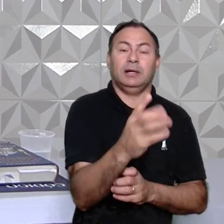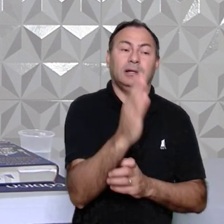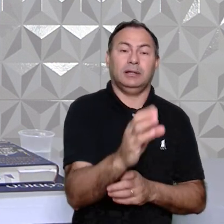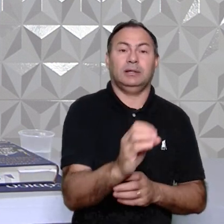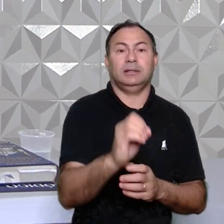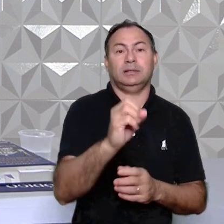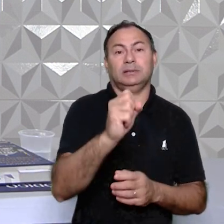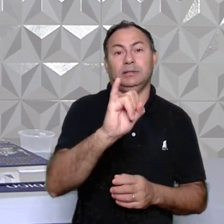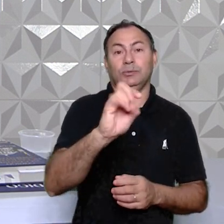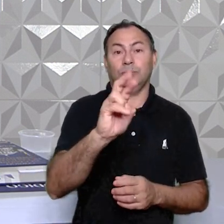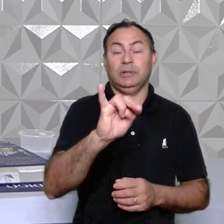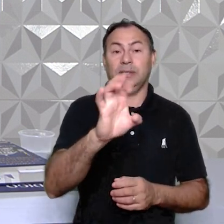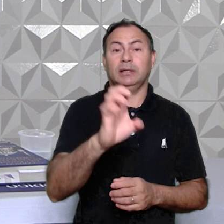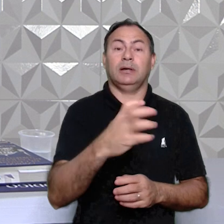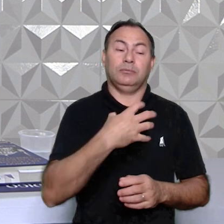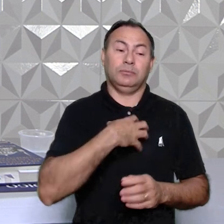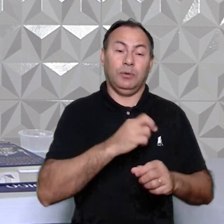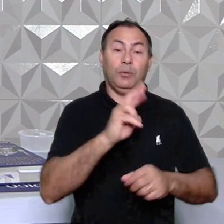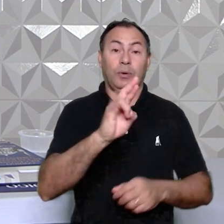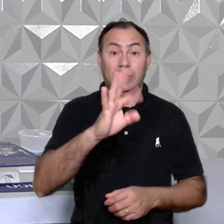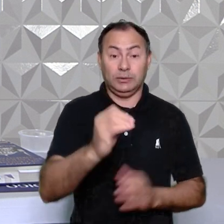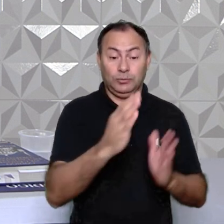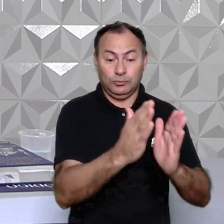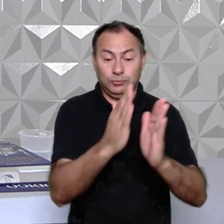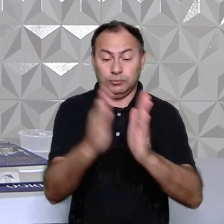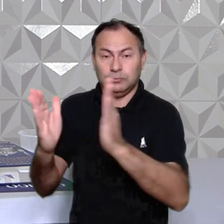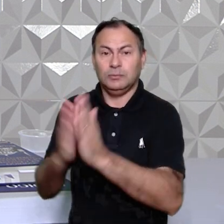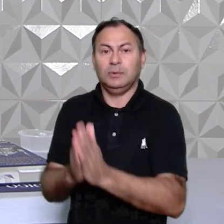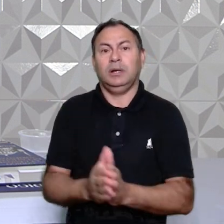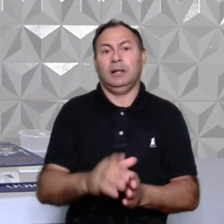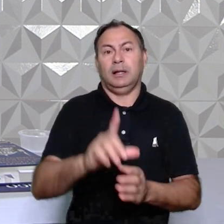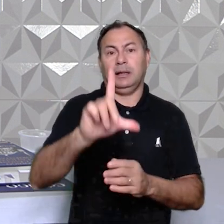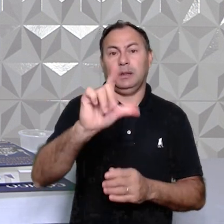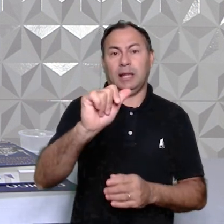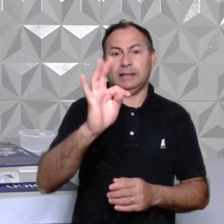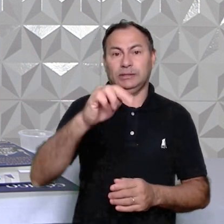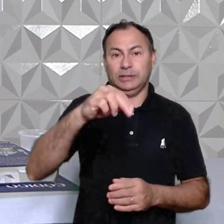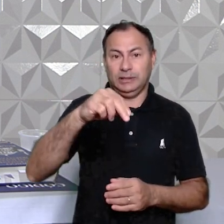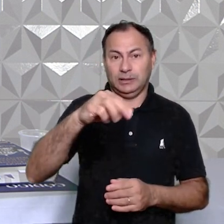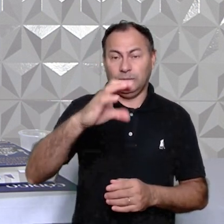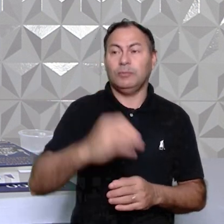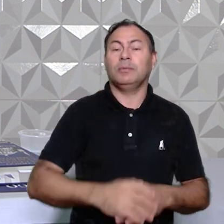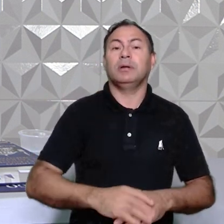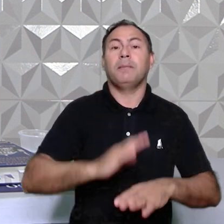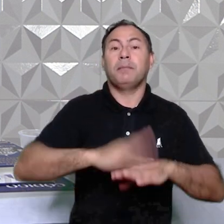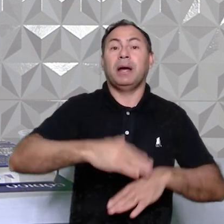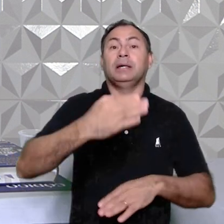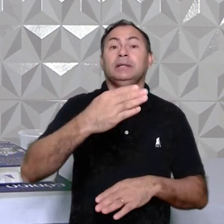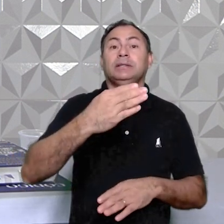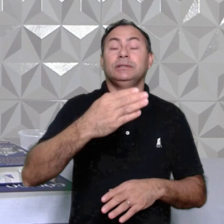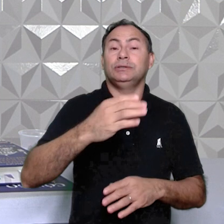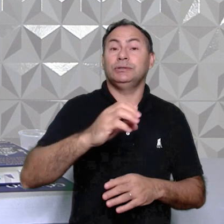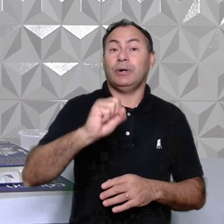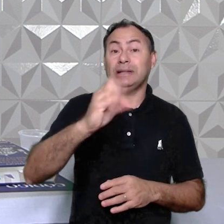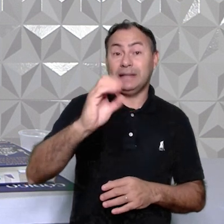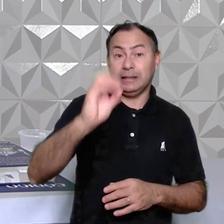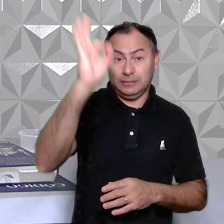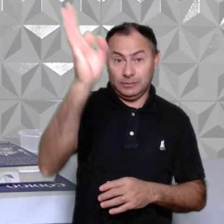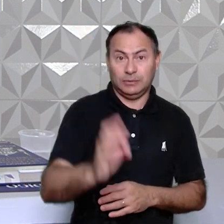Igreja do rito latino, que a maioria dos católicos, mais de 80% dos católicos do mundo,